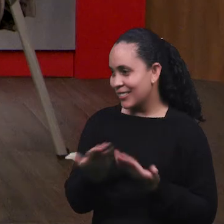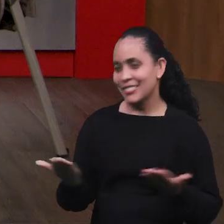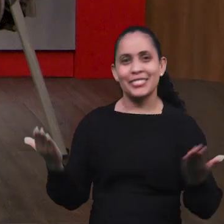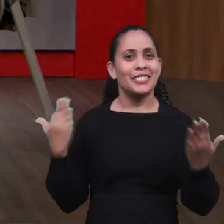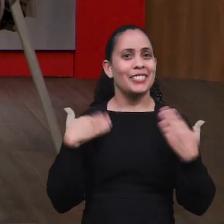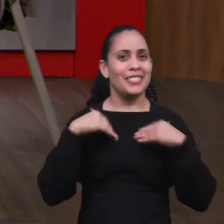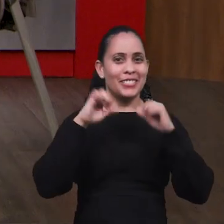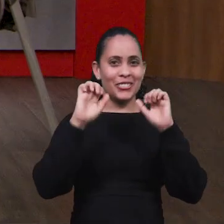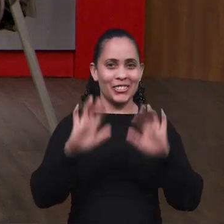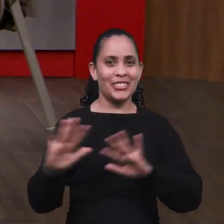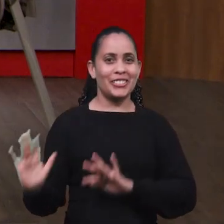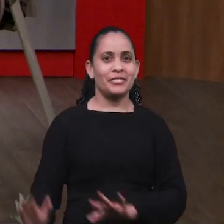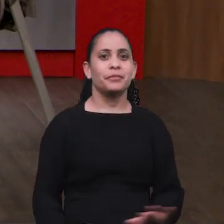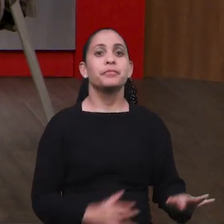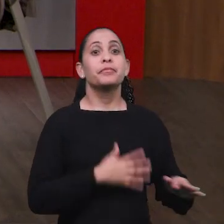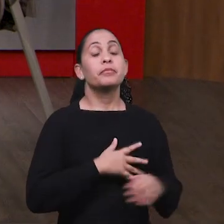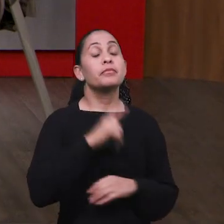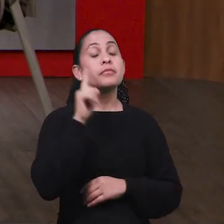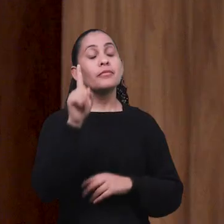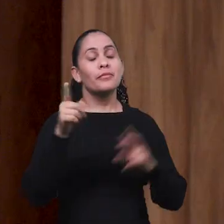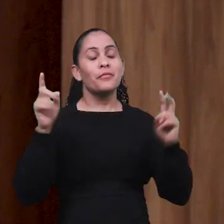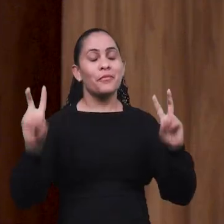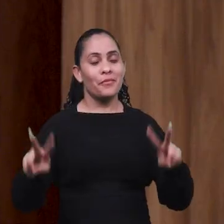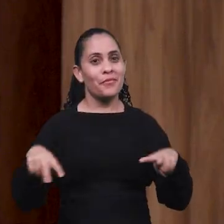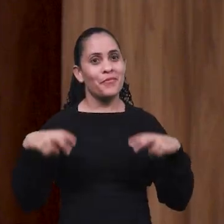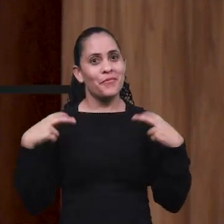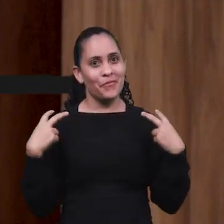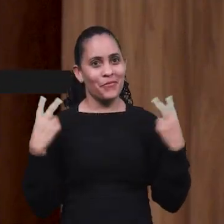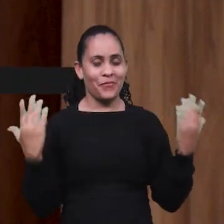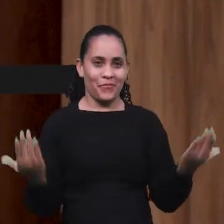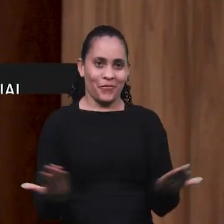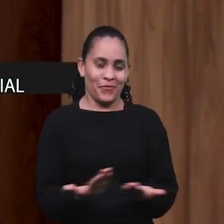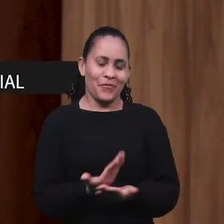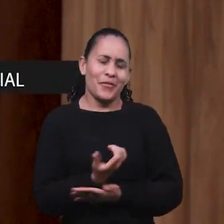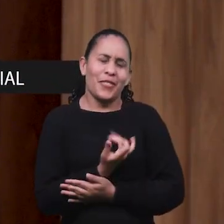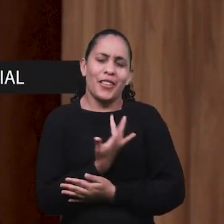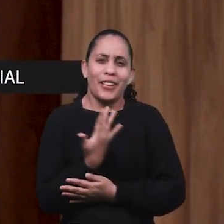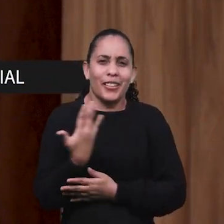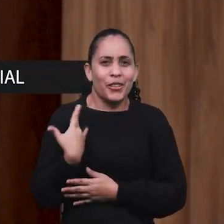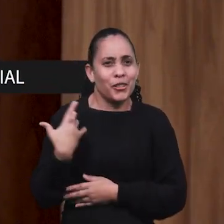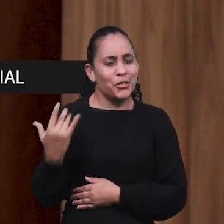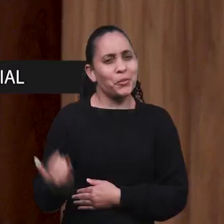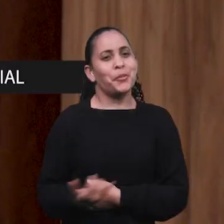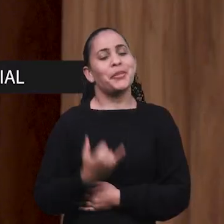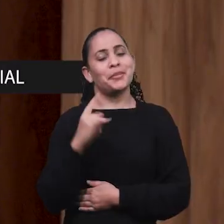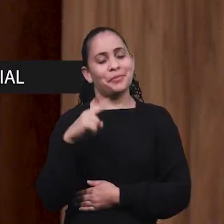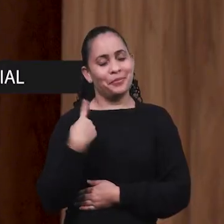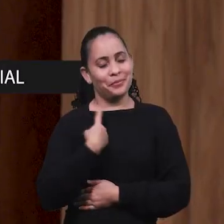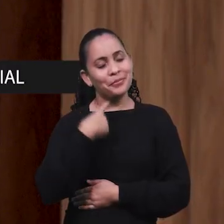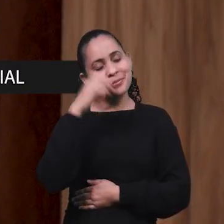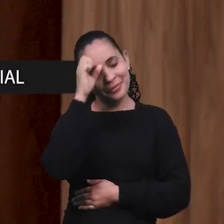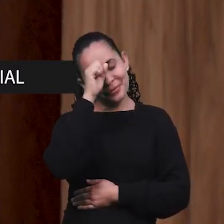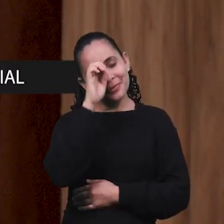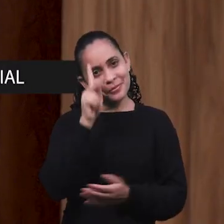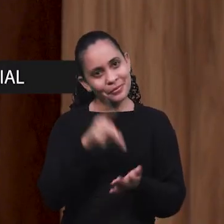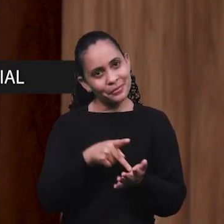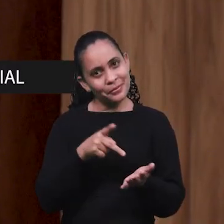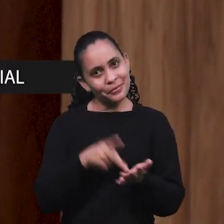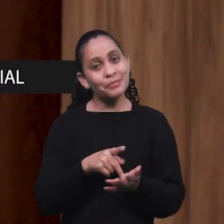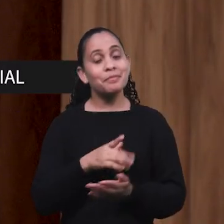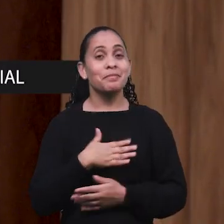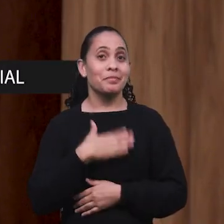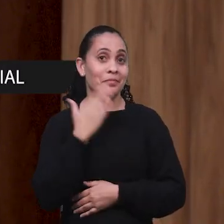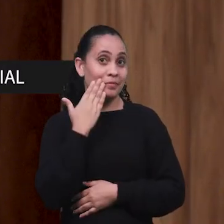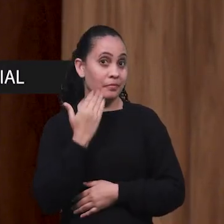Obrigado, pastor. Obrigado a todos. Deus abençoe. Então, você que nos assistiu, quanta coisa importante nós aprendemos hoje,